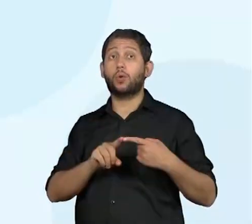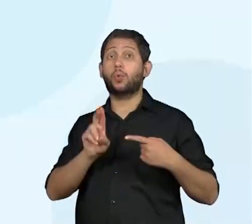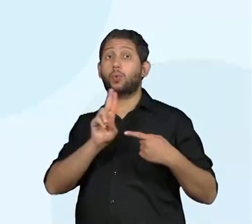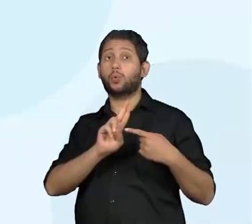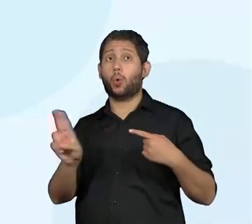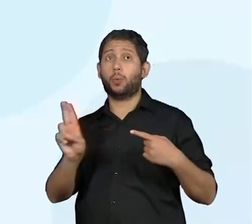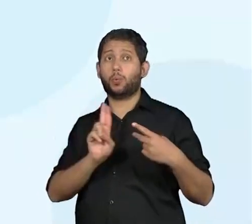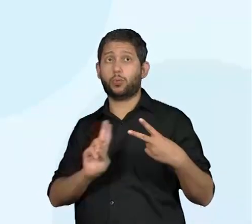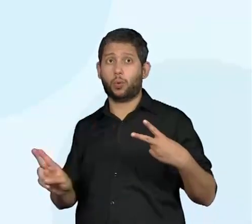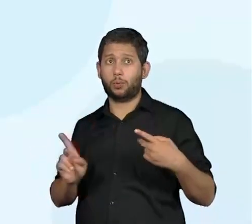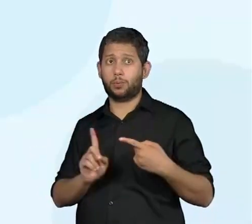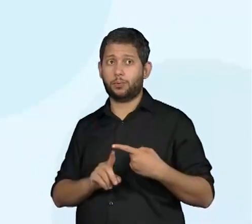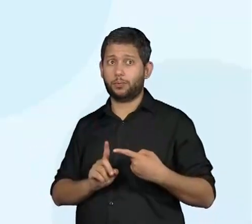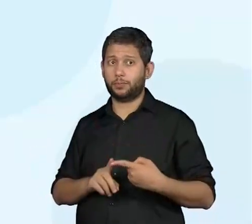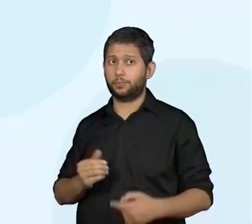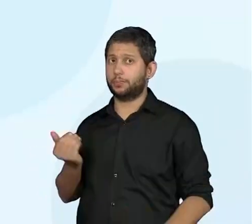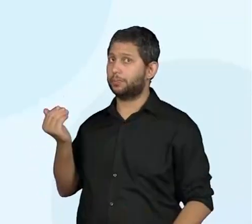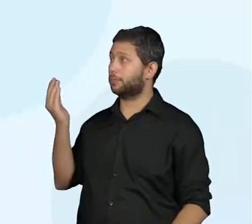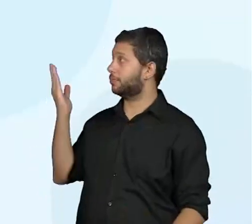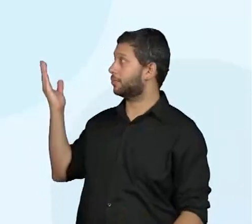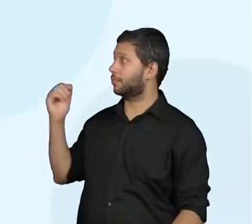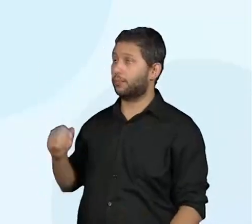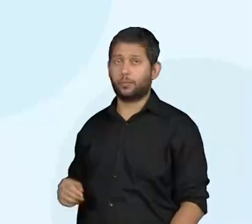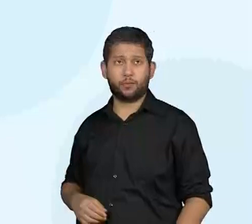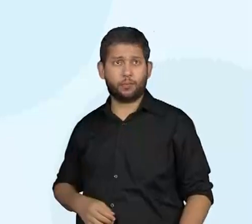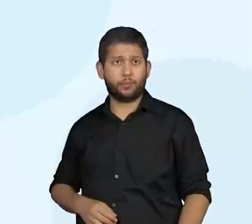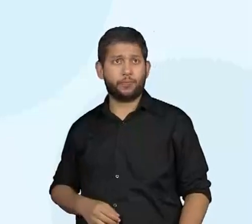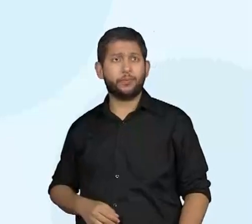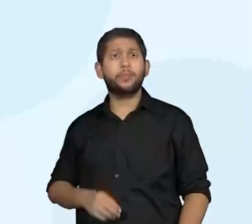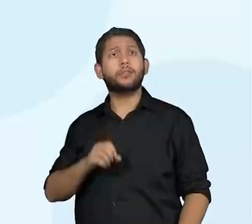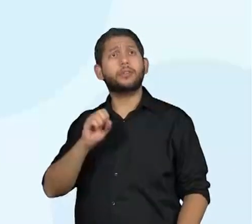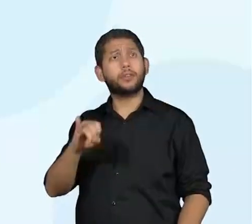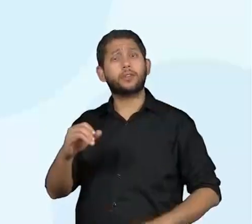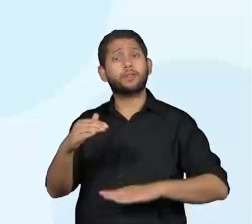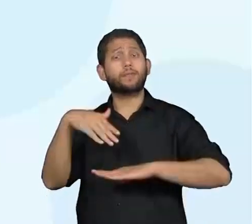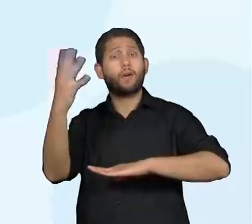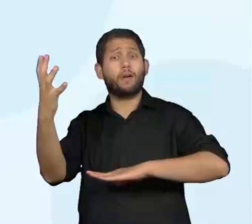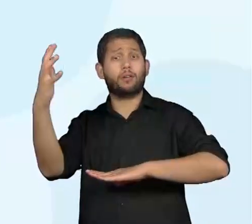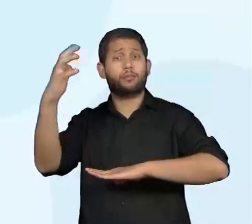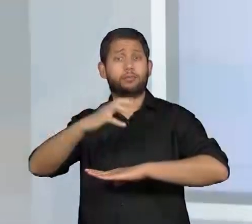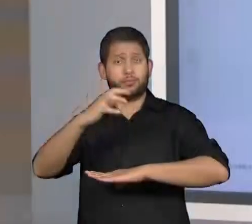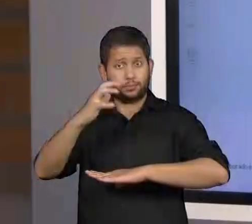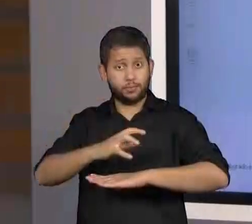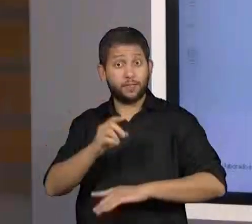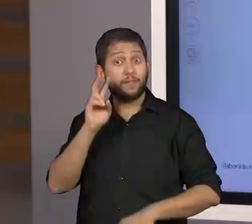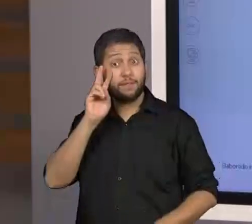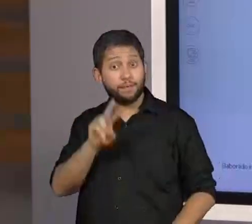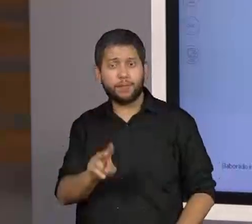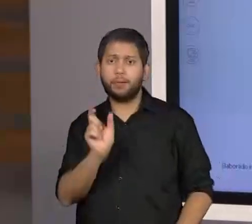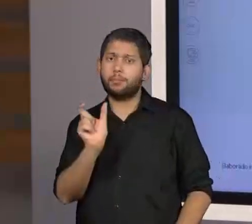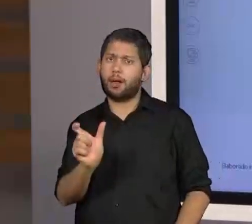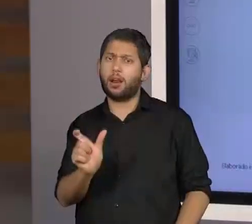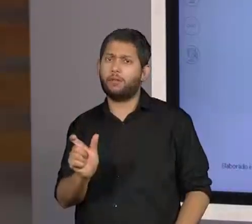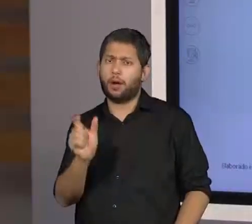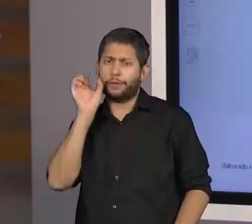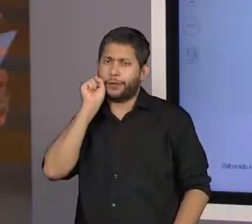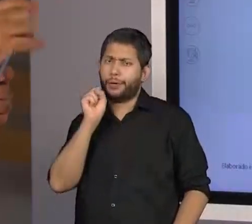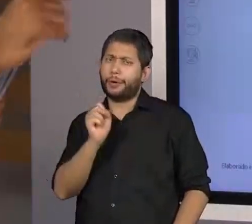exógenos. Muito bem, então, você pode encontrar em alguns lugares aí falando sobre agentes externos ou